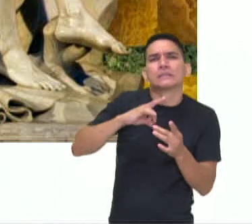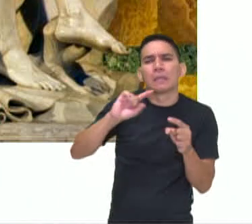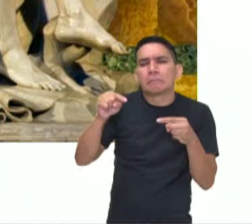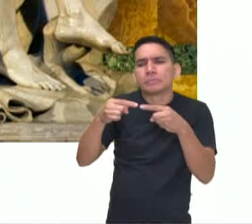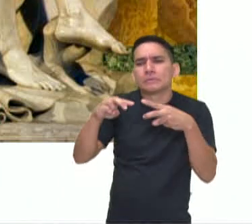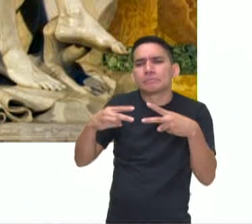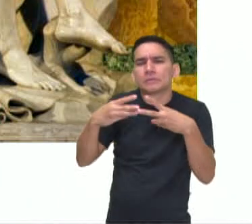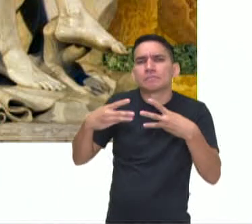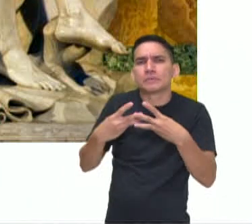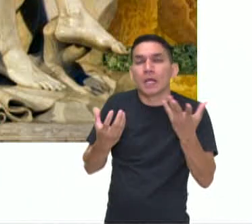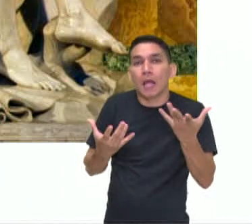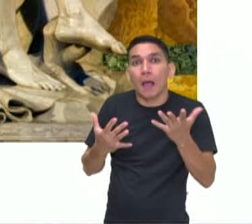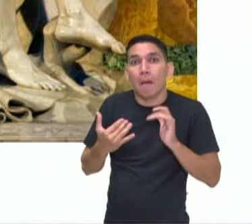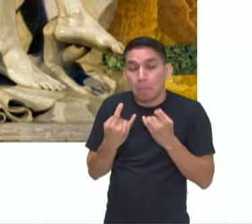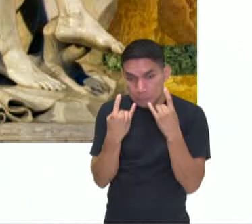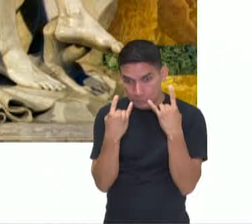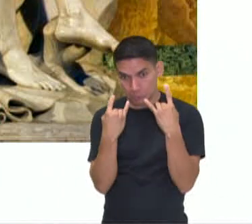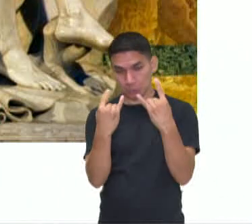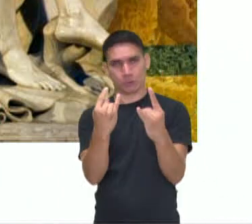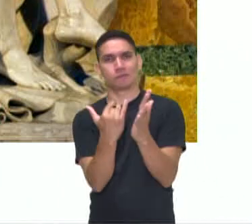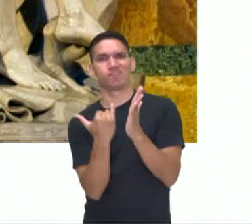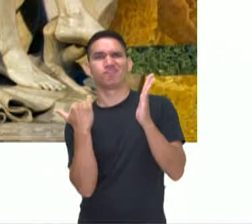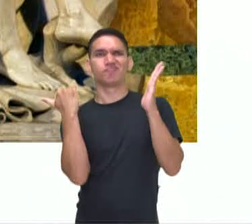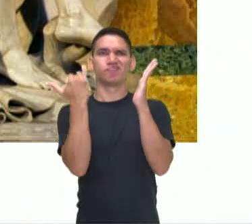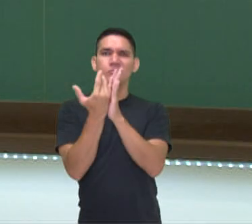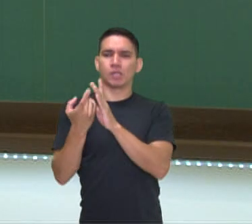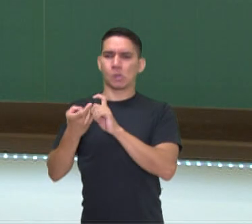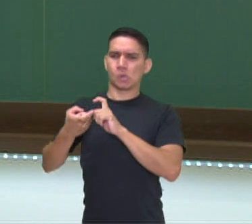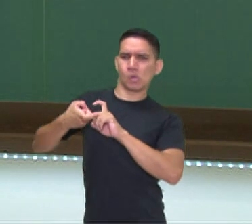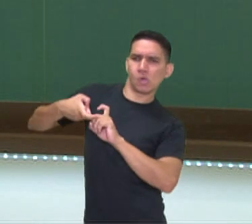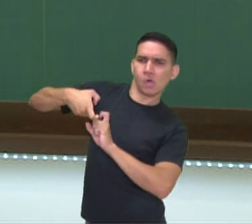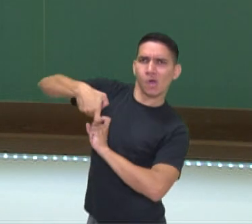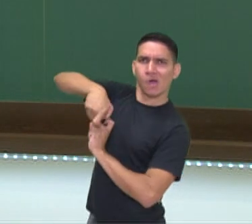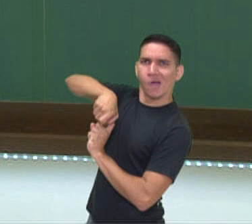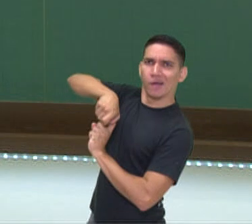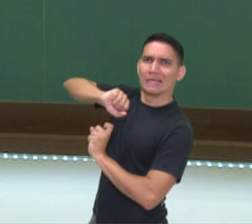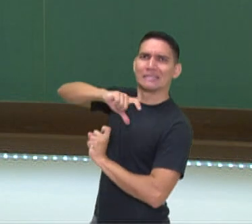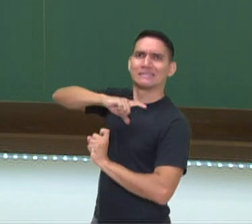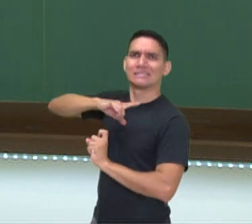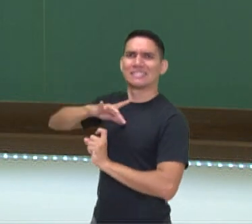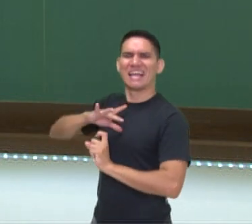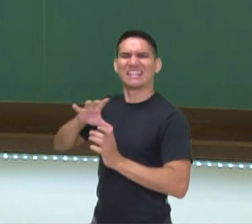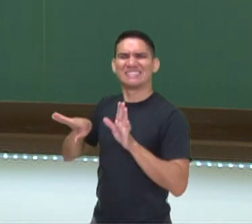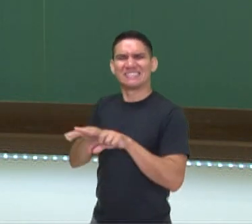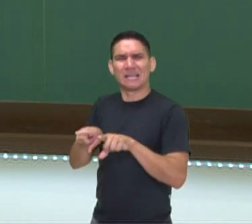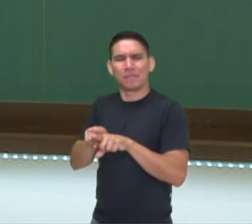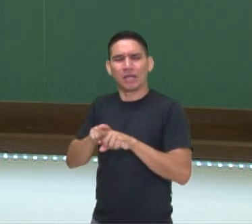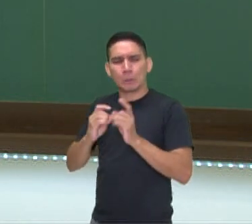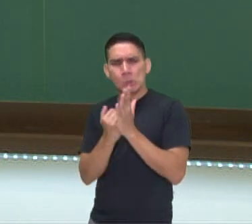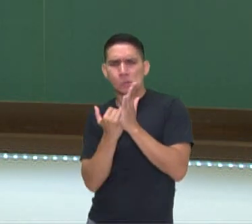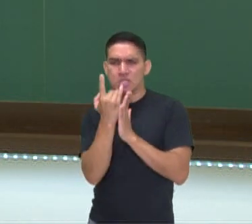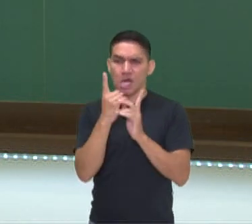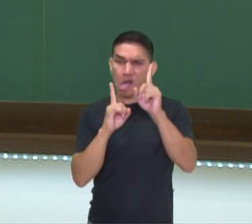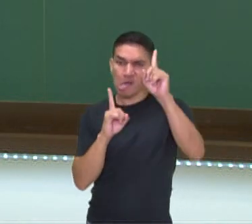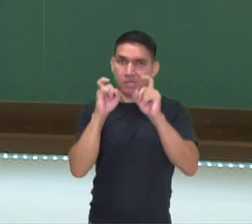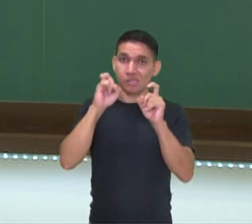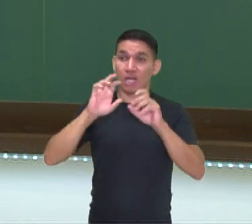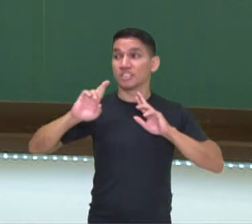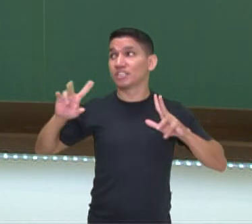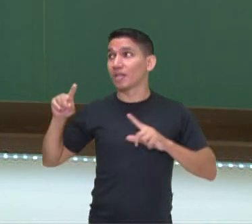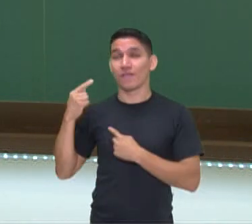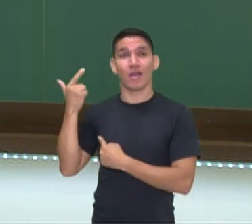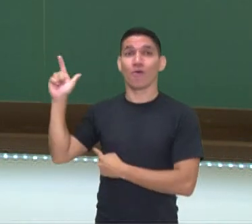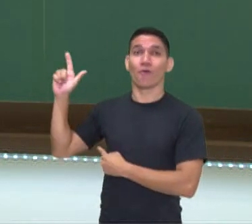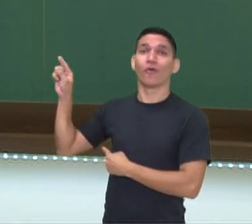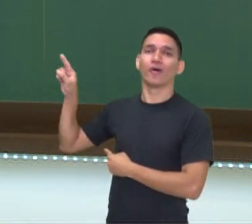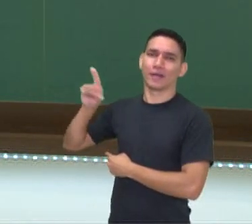extrapolação, né, de excesso de curvatura que tem, né, e dramaticidade da Santa Teresa, diferente da Pietà que a